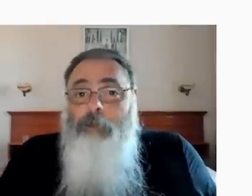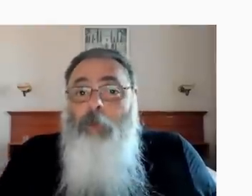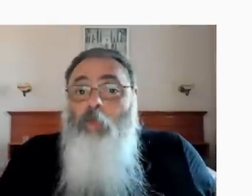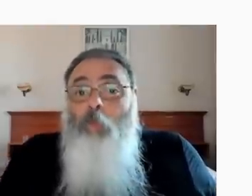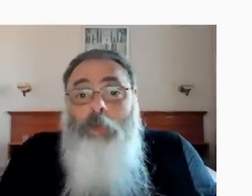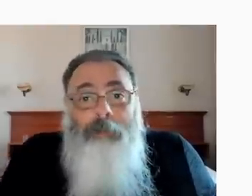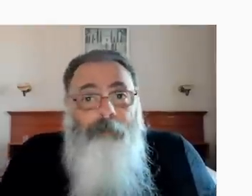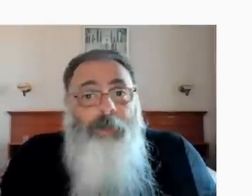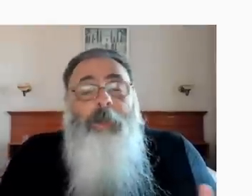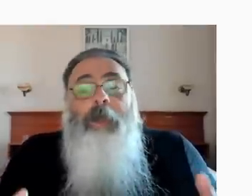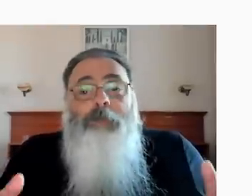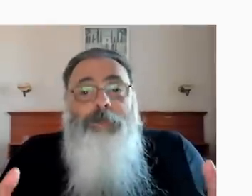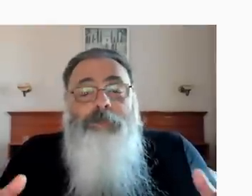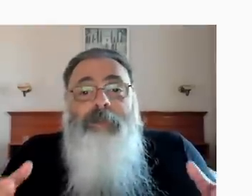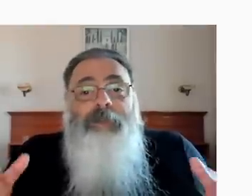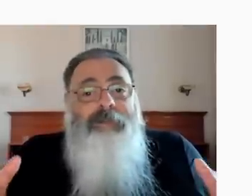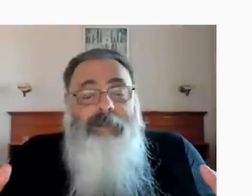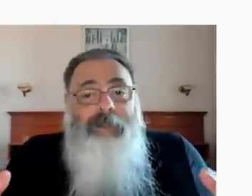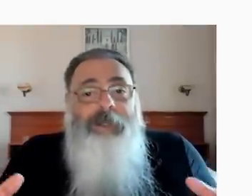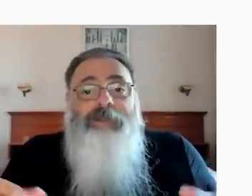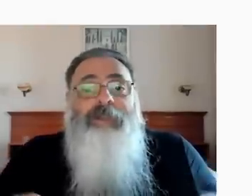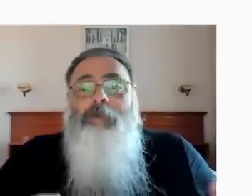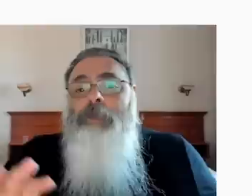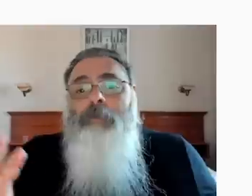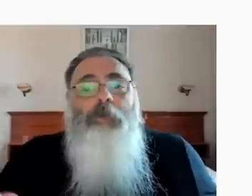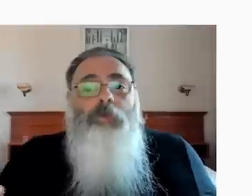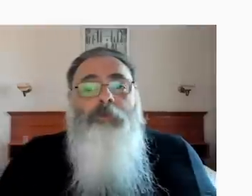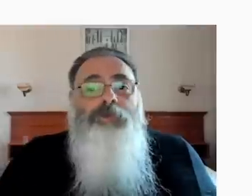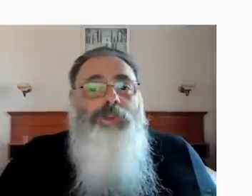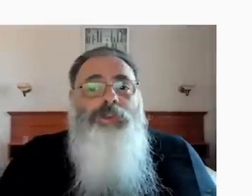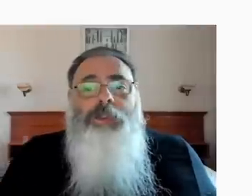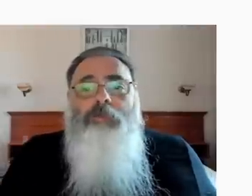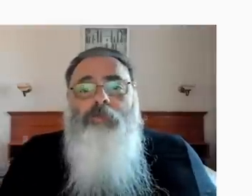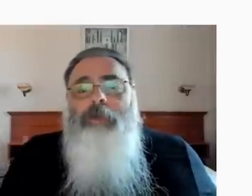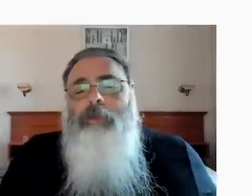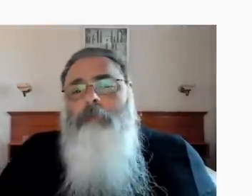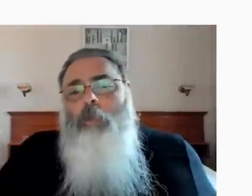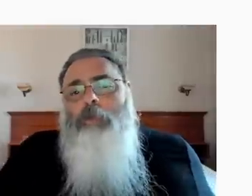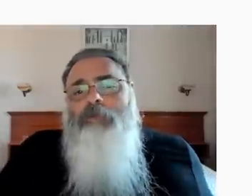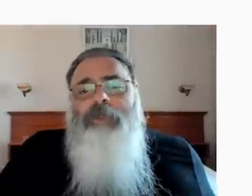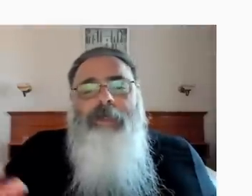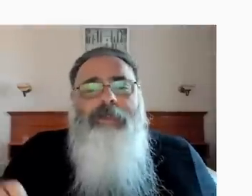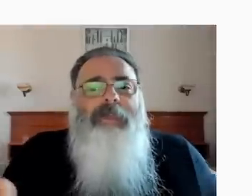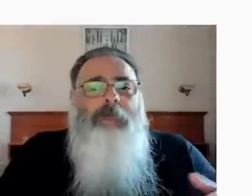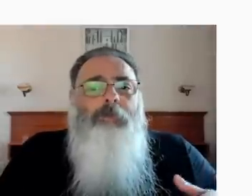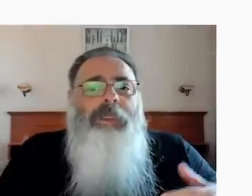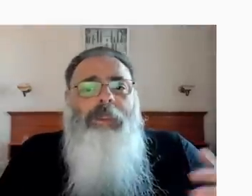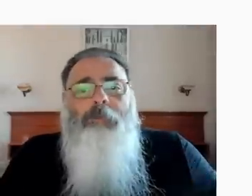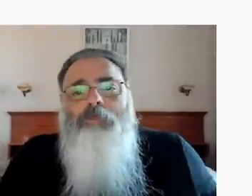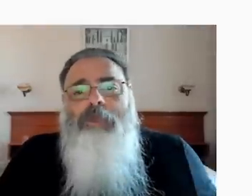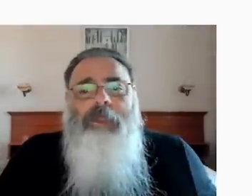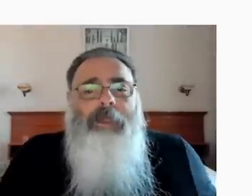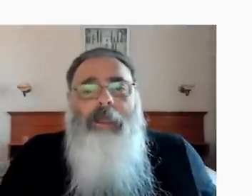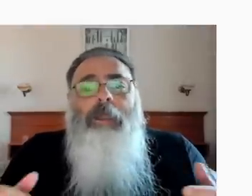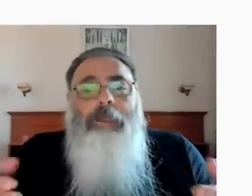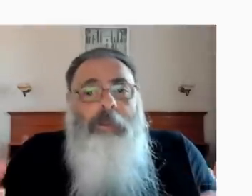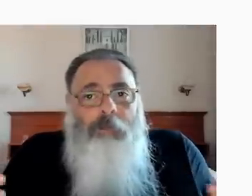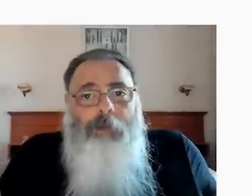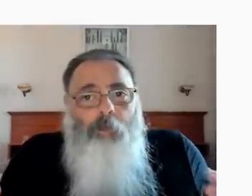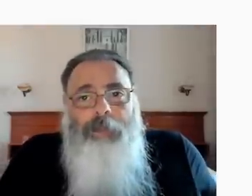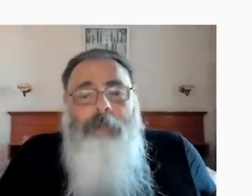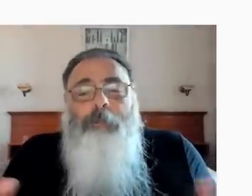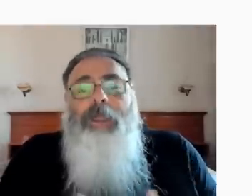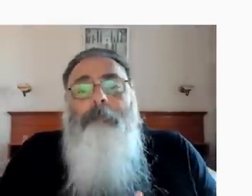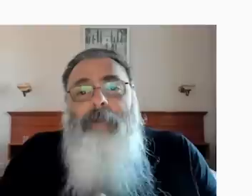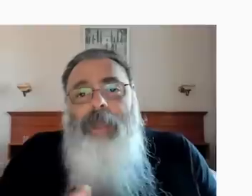eu falo para vocês falaram em mim mas algo ruim as pessoas ainda têm essa ideia de que salário mínimo é um negócio positivo que que bom que você ganha salário mínimo não sei que lá